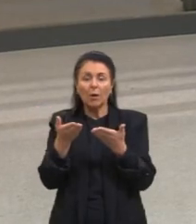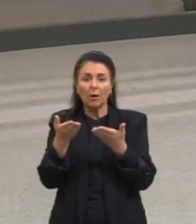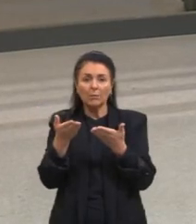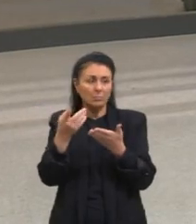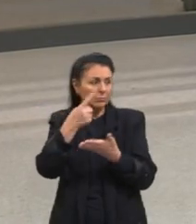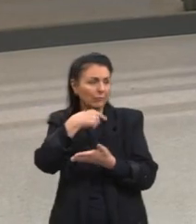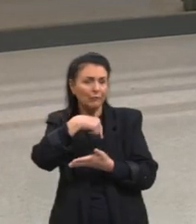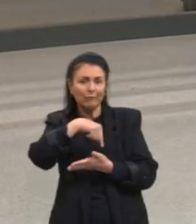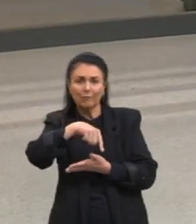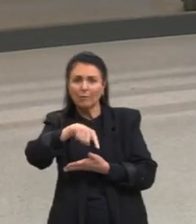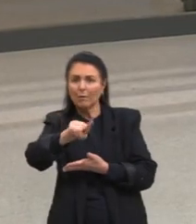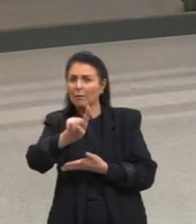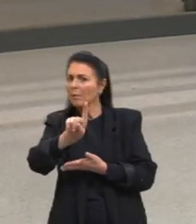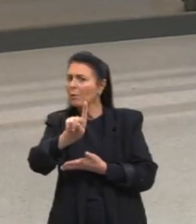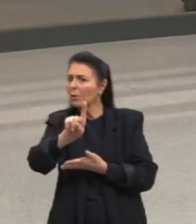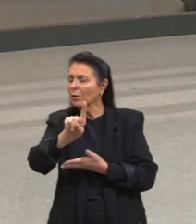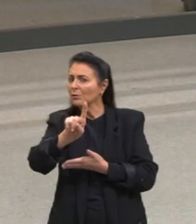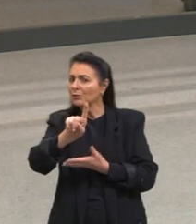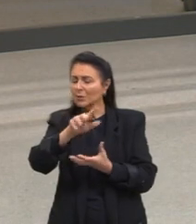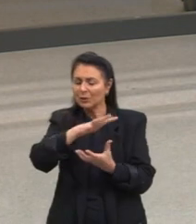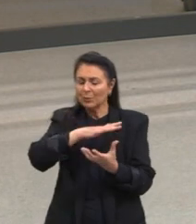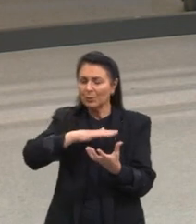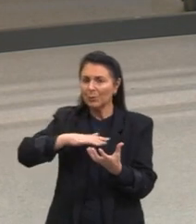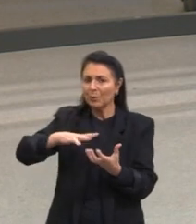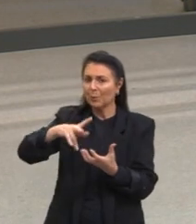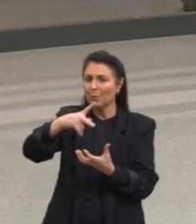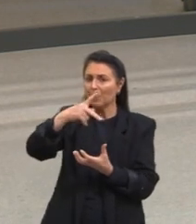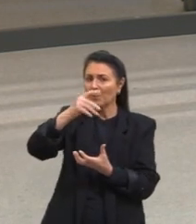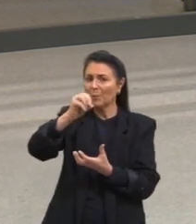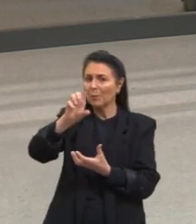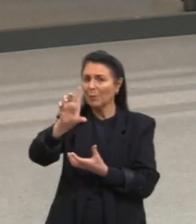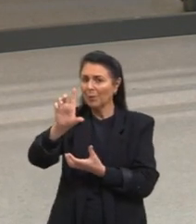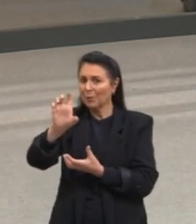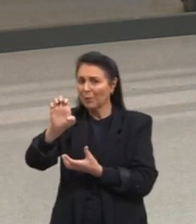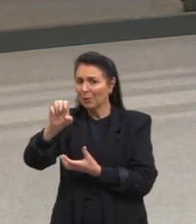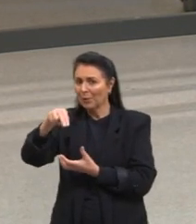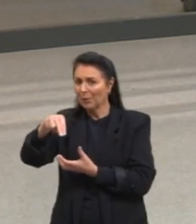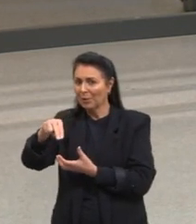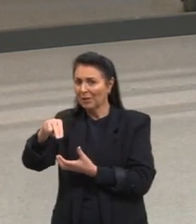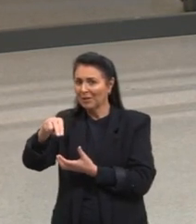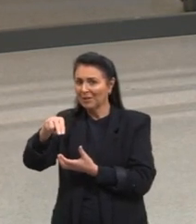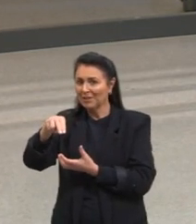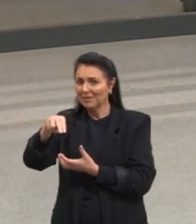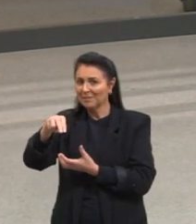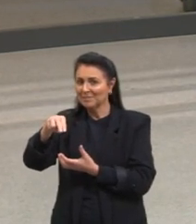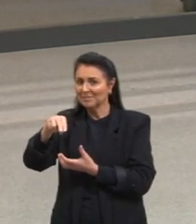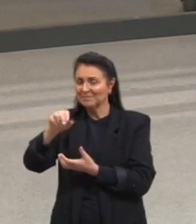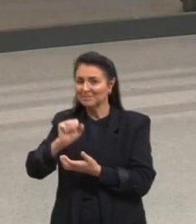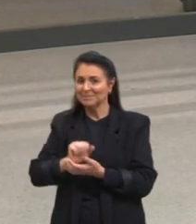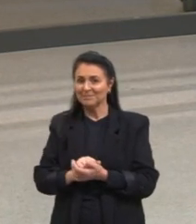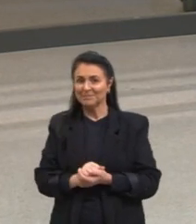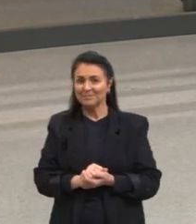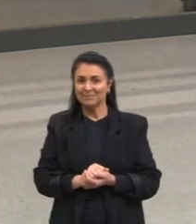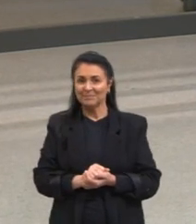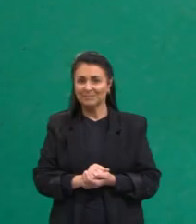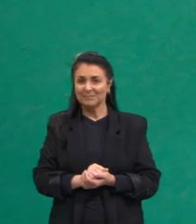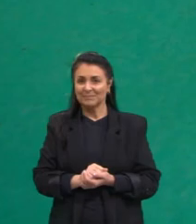indo para onde que tá indo Polly ele faz toda essa viagem